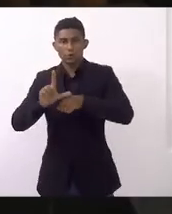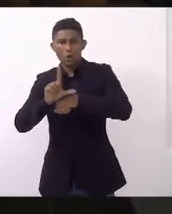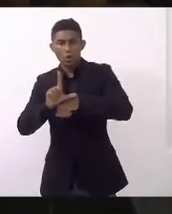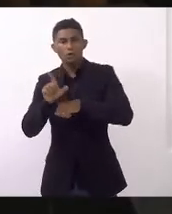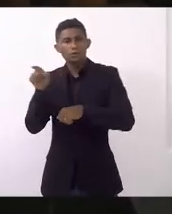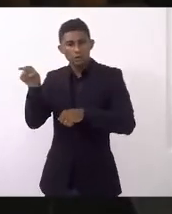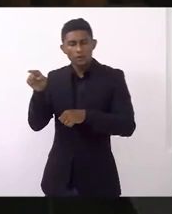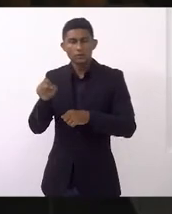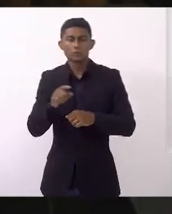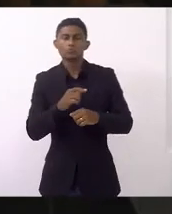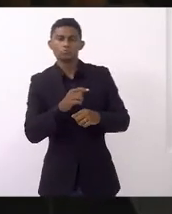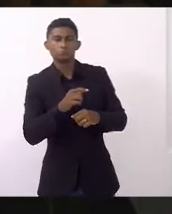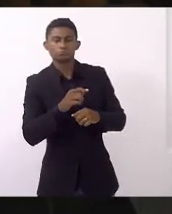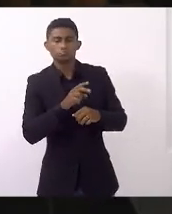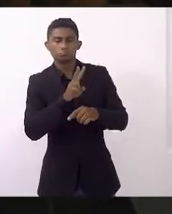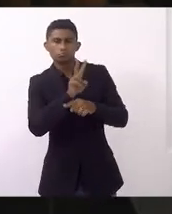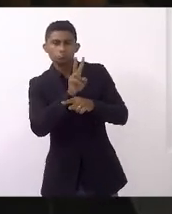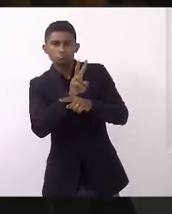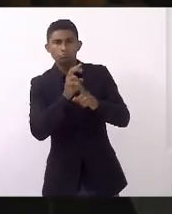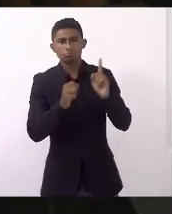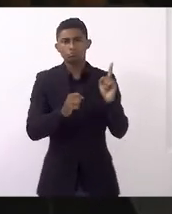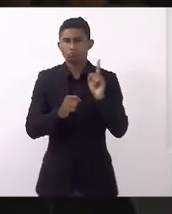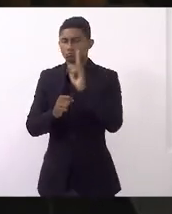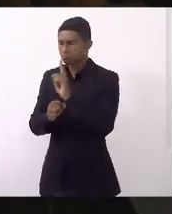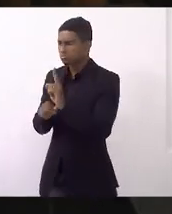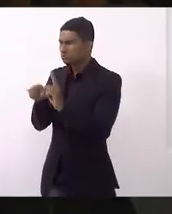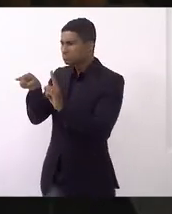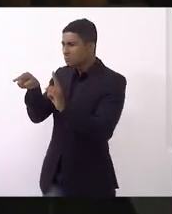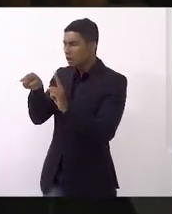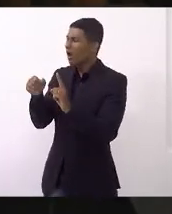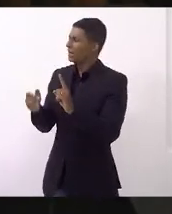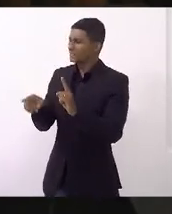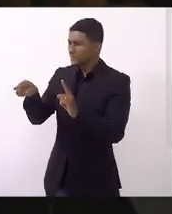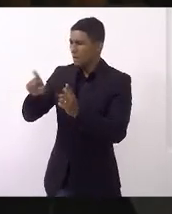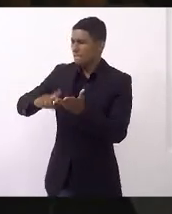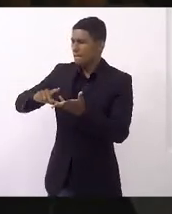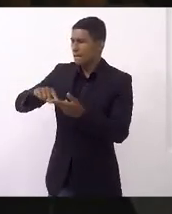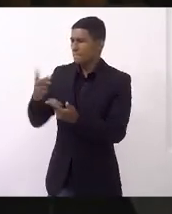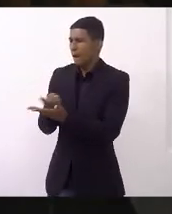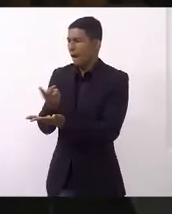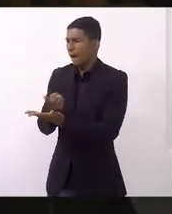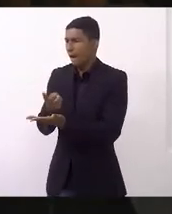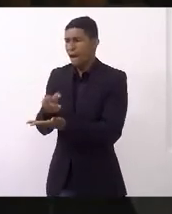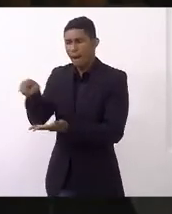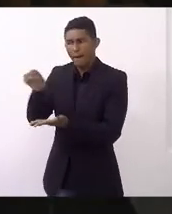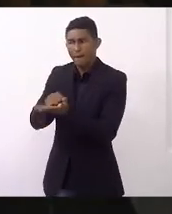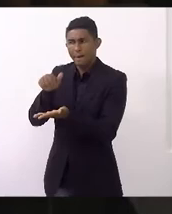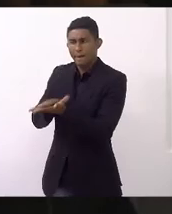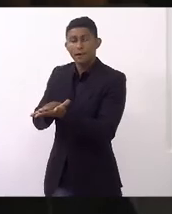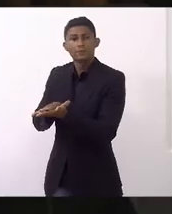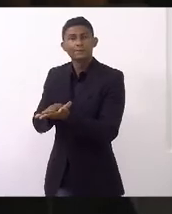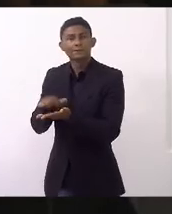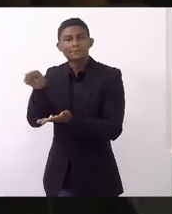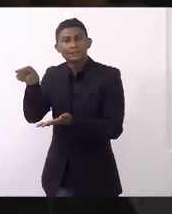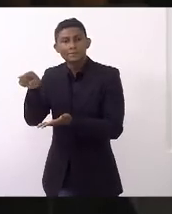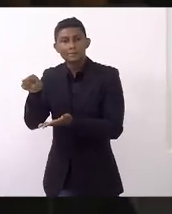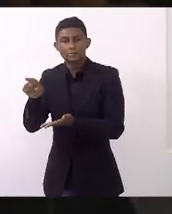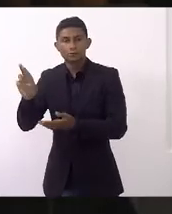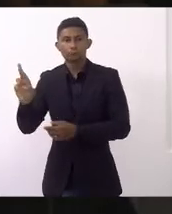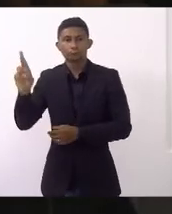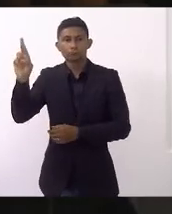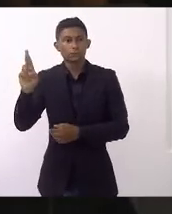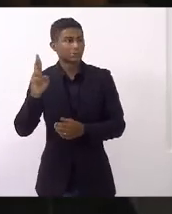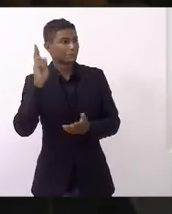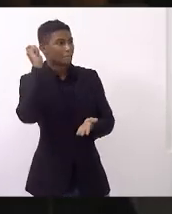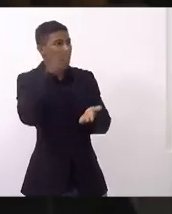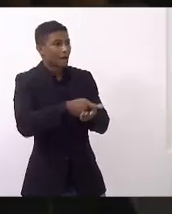desgastante para quem empreende no estado do Rio de Janeiro. O custo dessa autuação ele é gigantesco. Um empreendedor ele não tem condição de